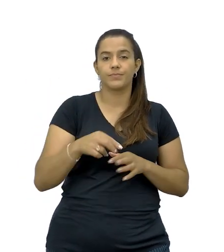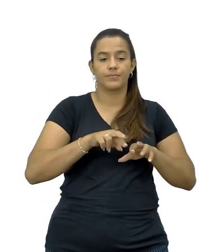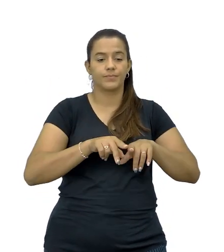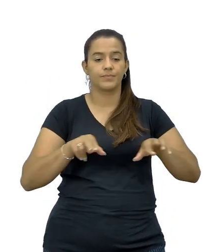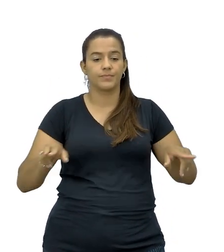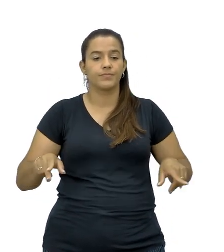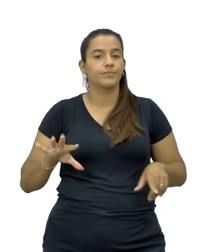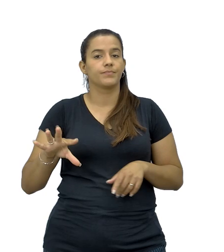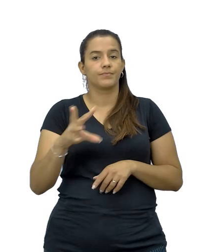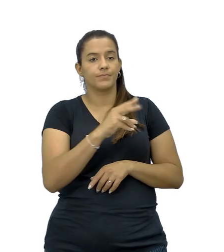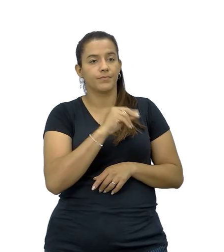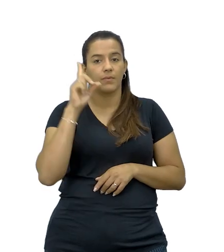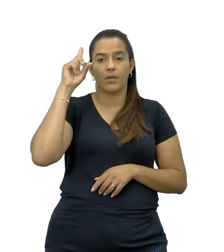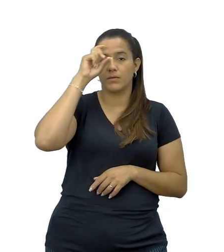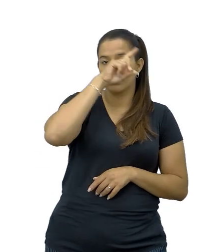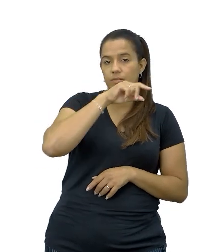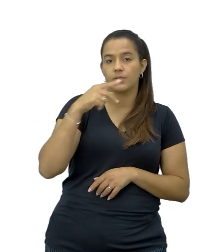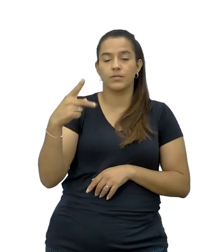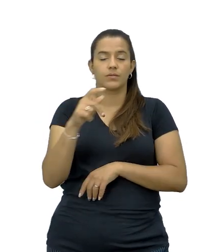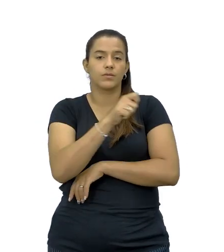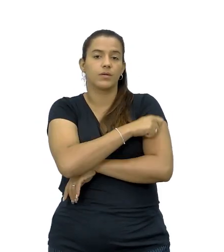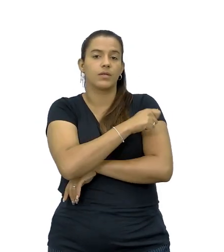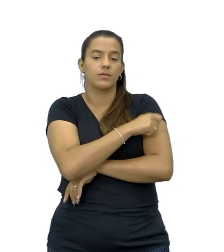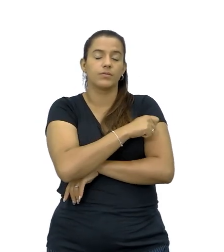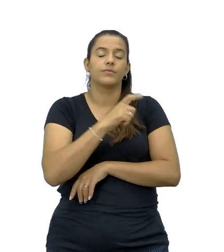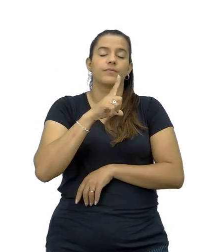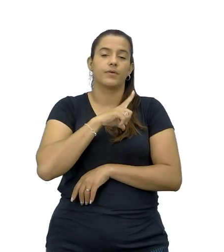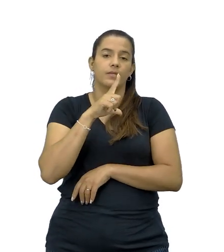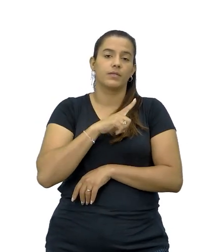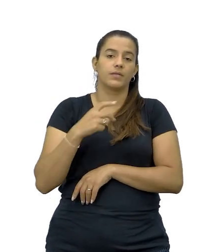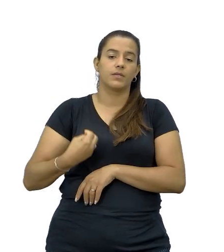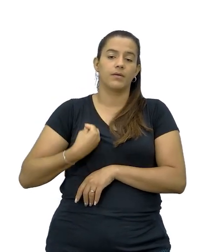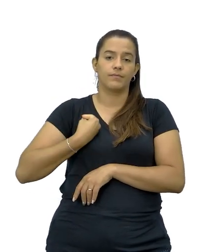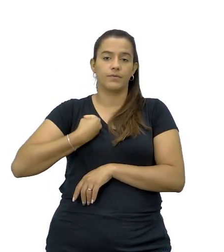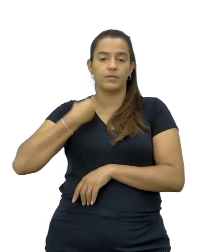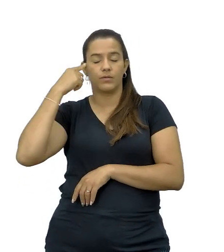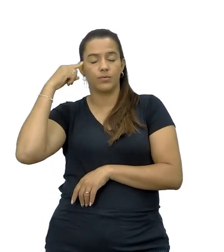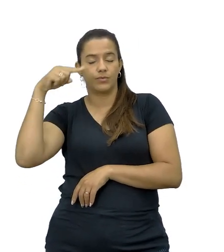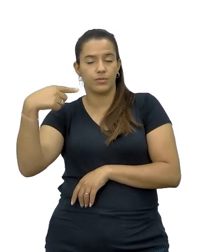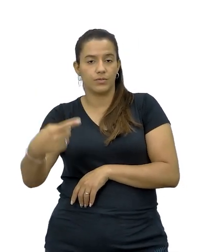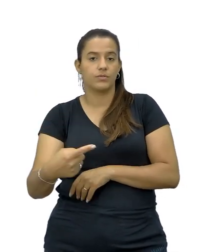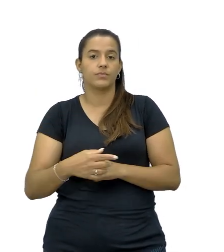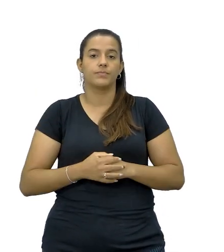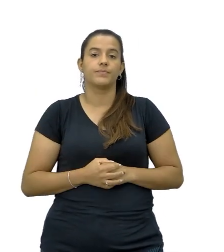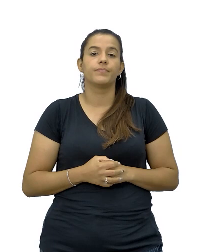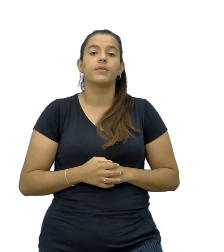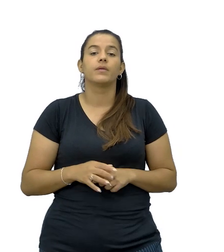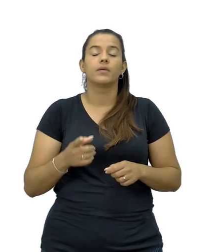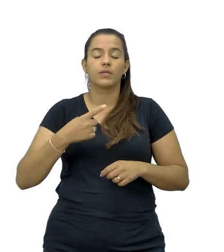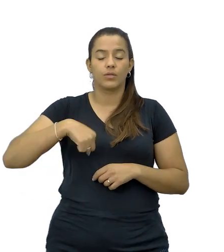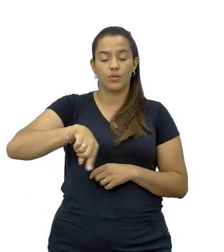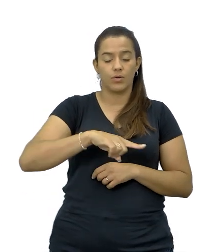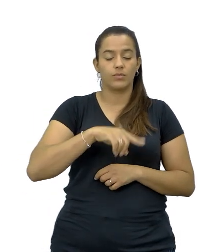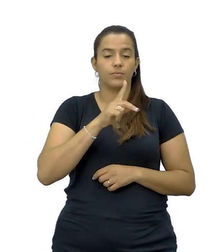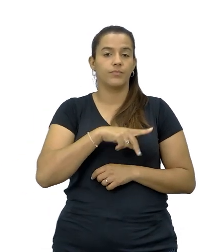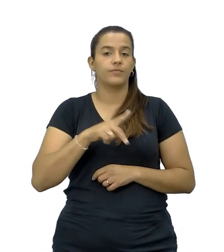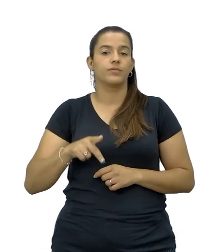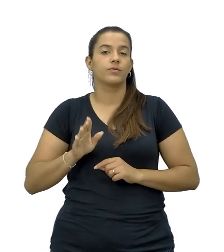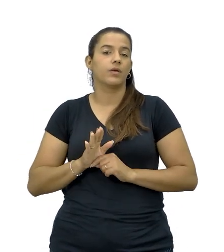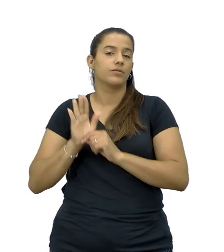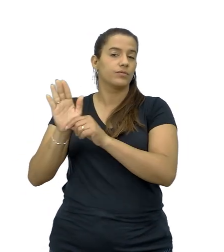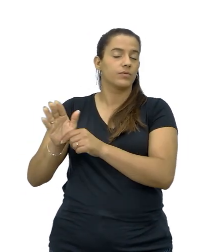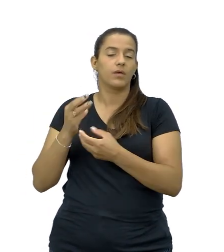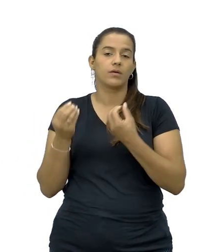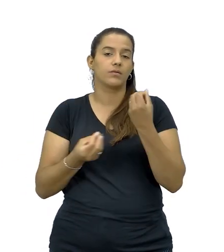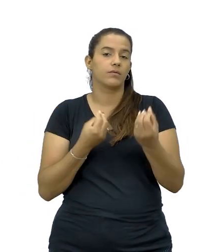das dificuldades que os estudantes precisam enfrentar no seu dia a dia, e, portanto, como podemos, como professores, tratar de